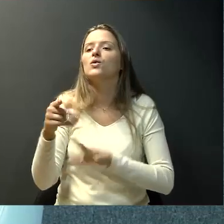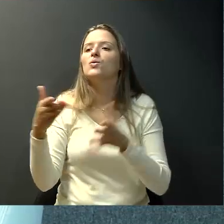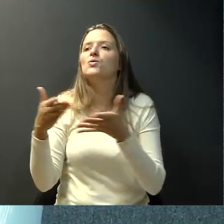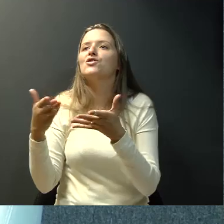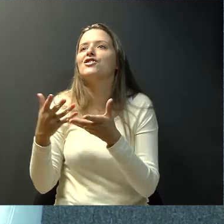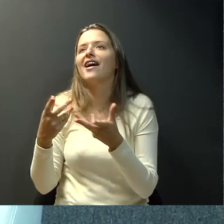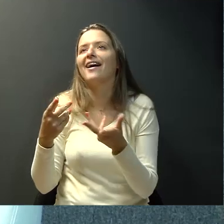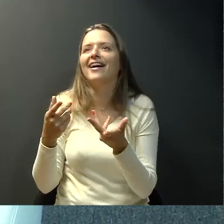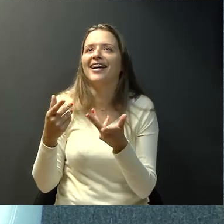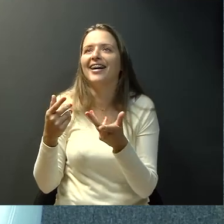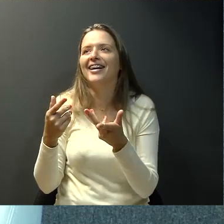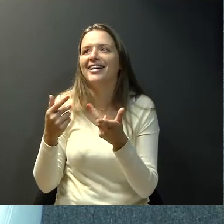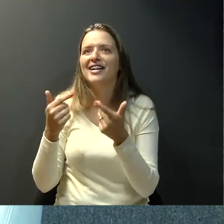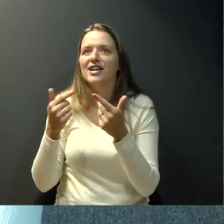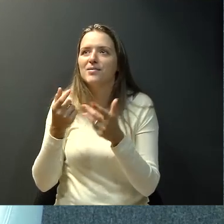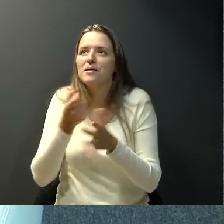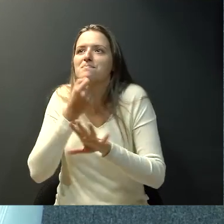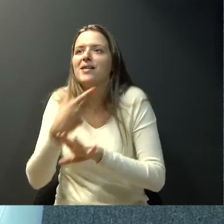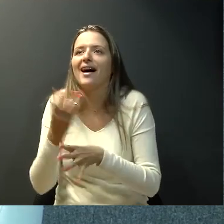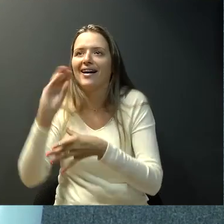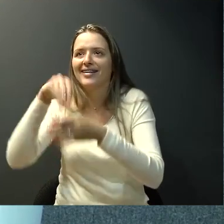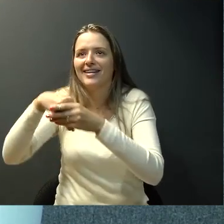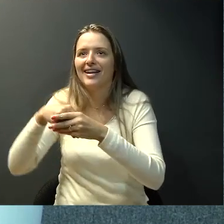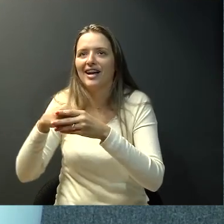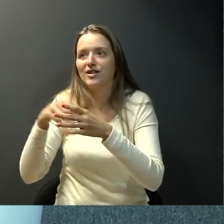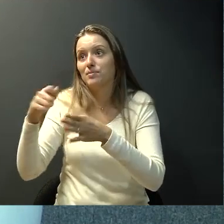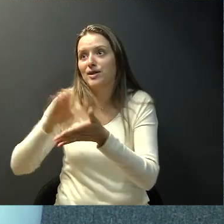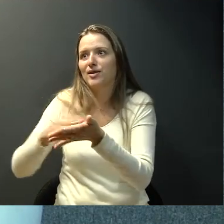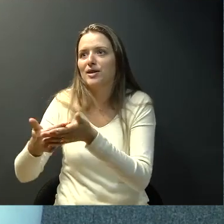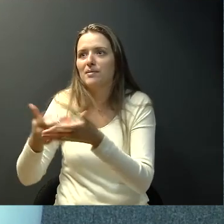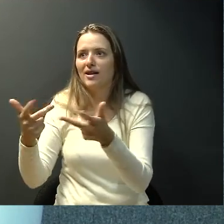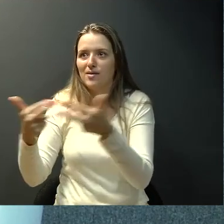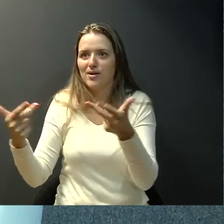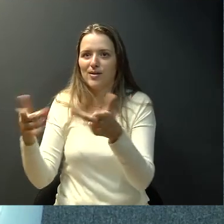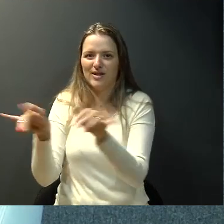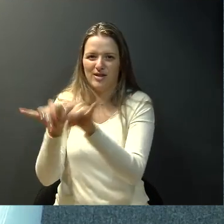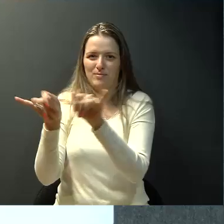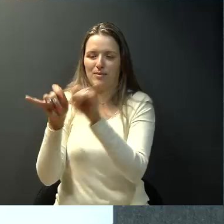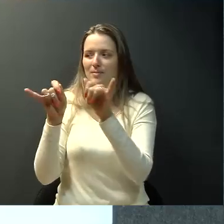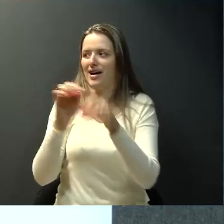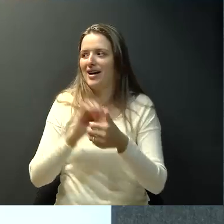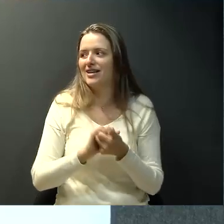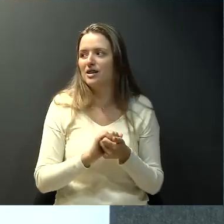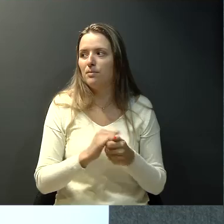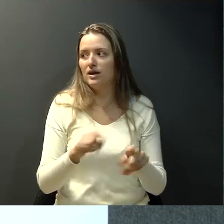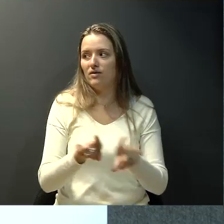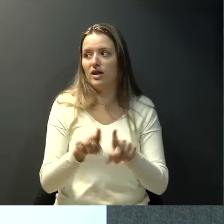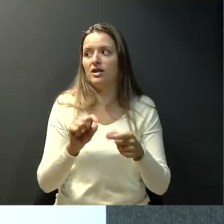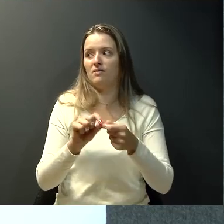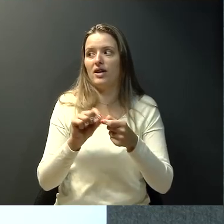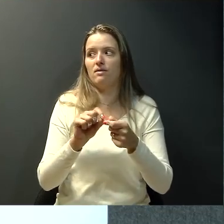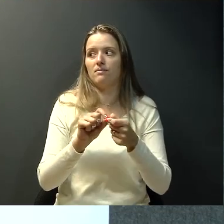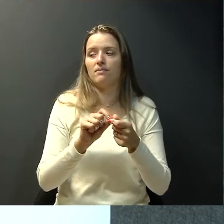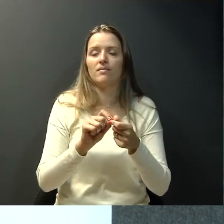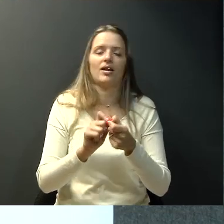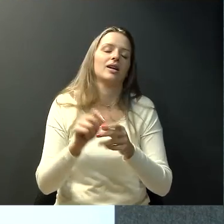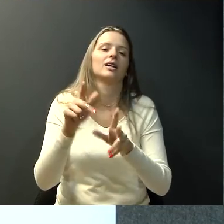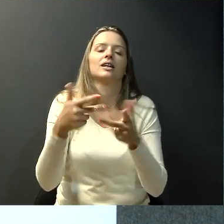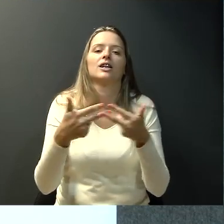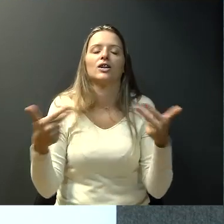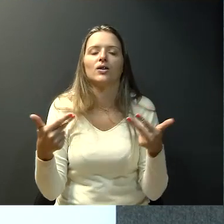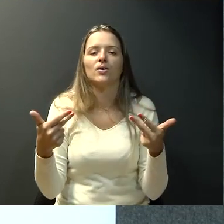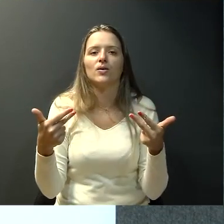Já pagaste algum mico como intérprete em alguma transmissão? Olha, de transmissão até não, mas